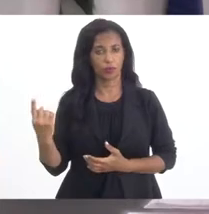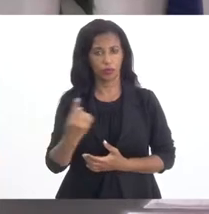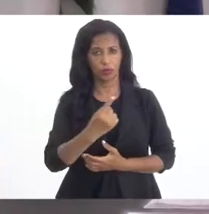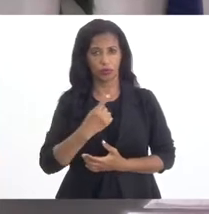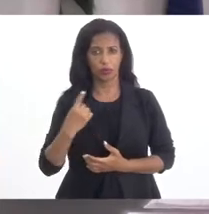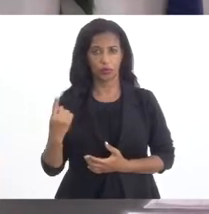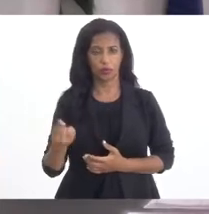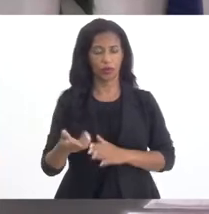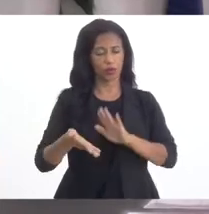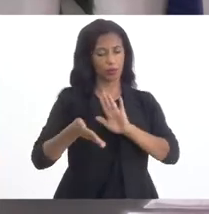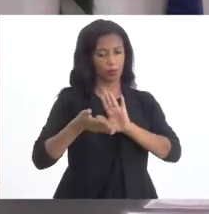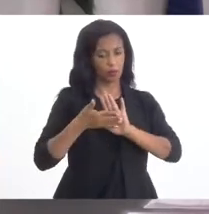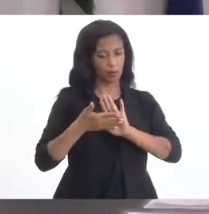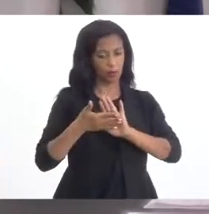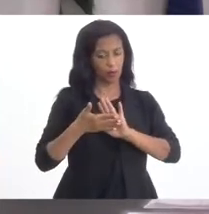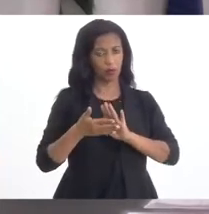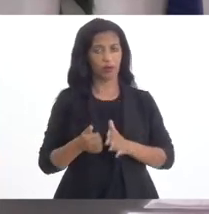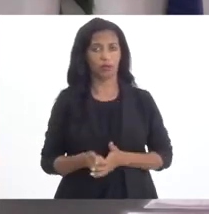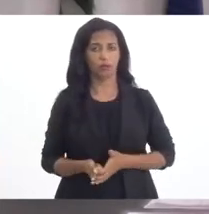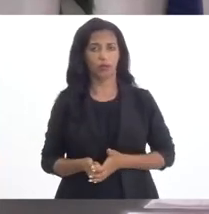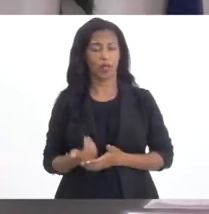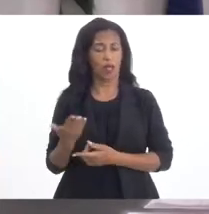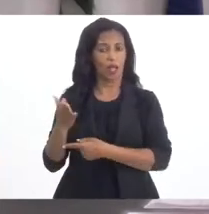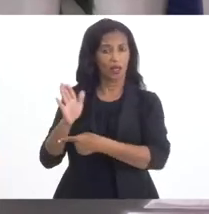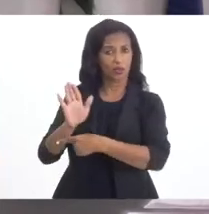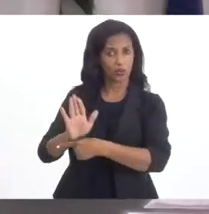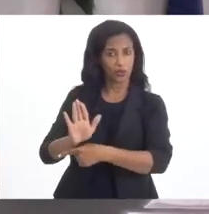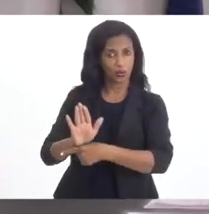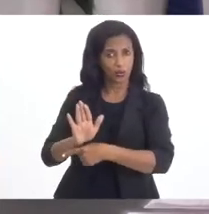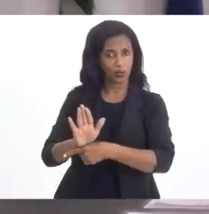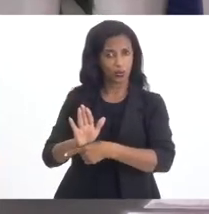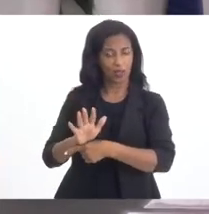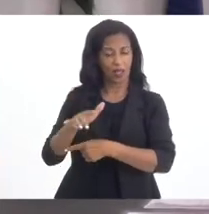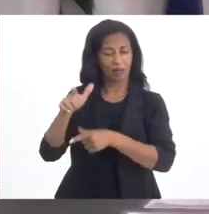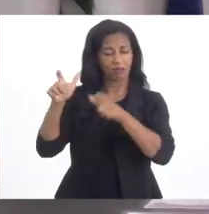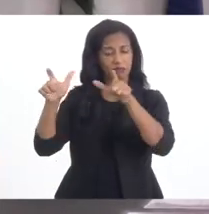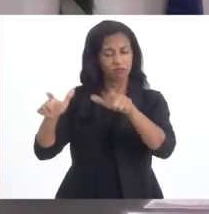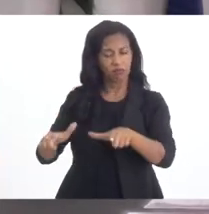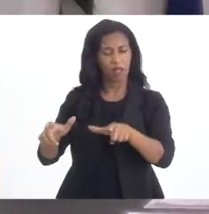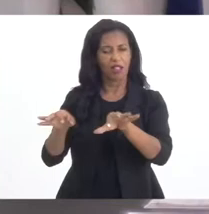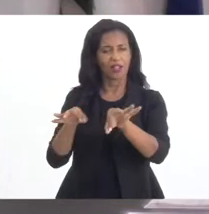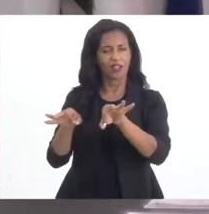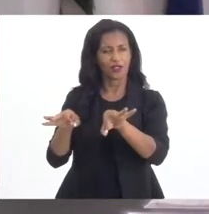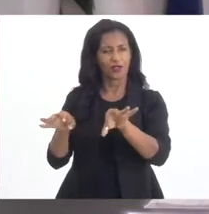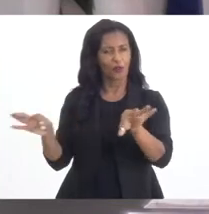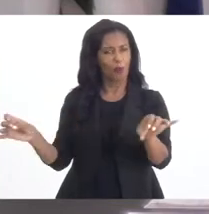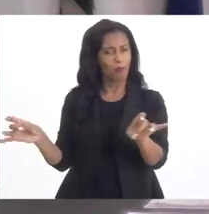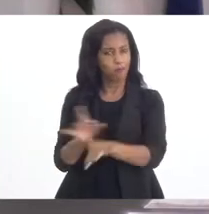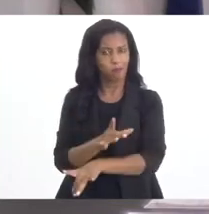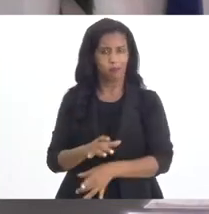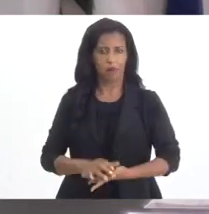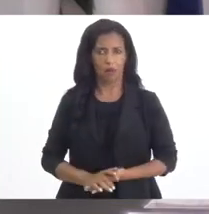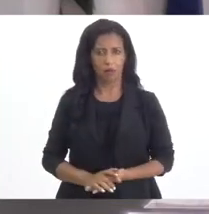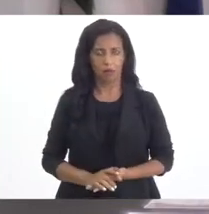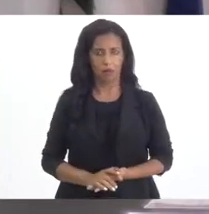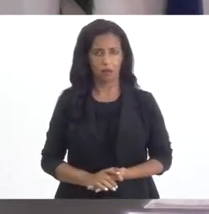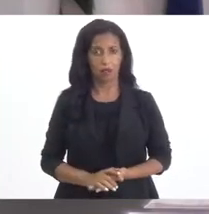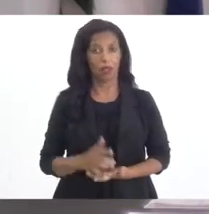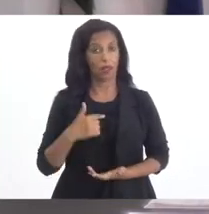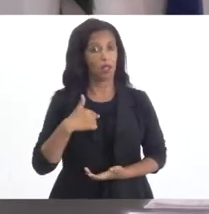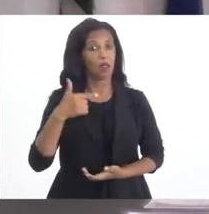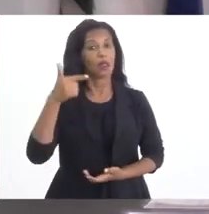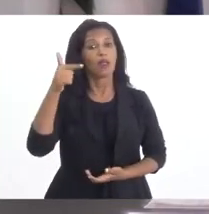nossa proposta é atender a Zona Oeste de forma plena. Repito aqui e